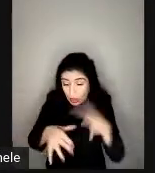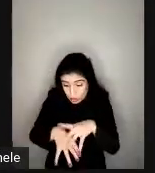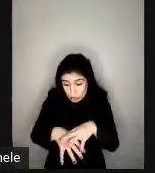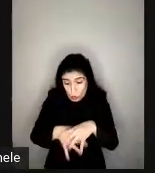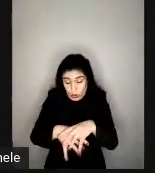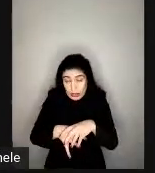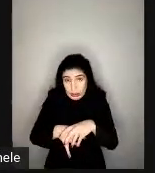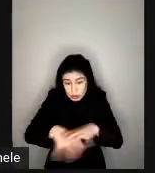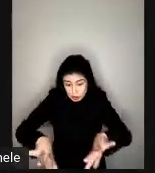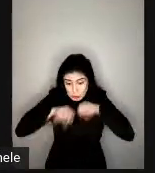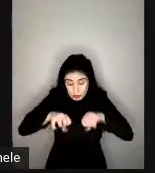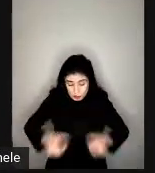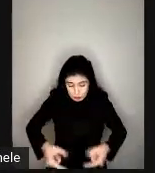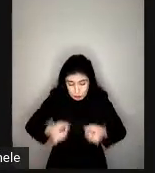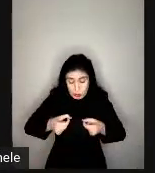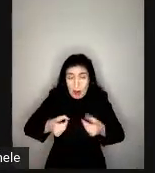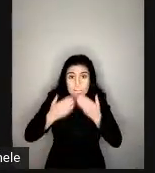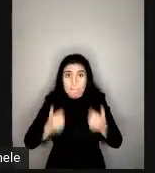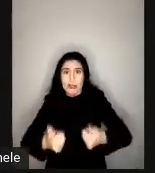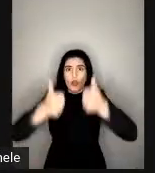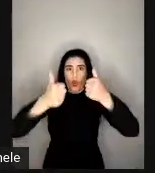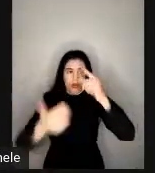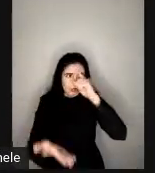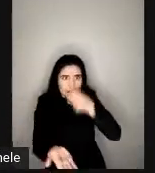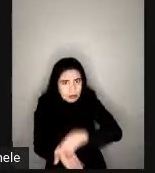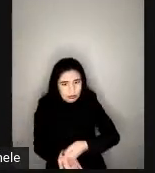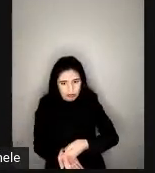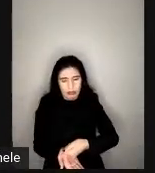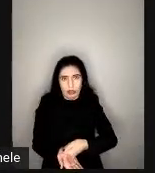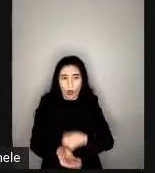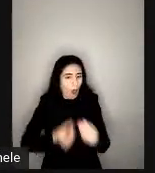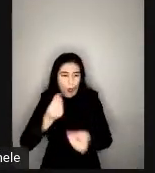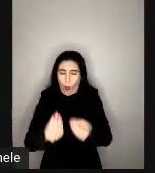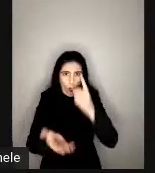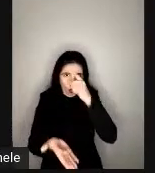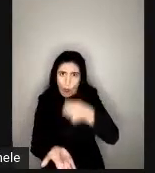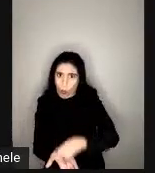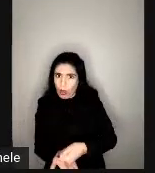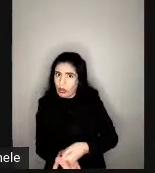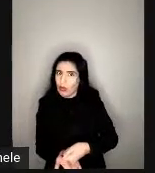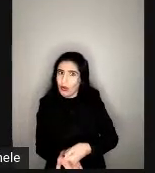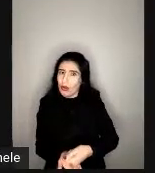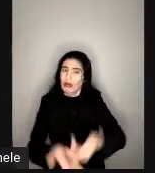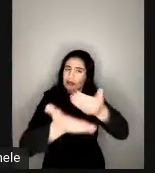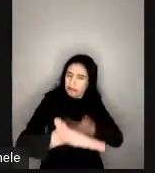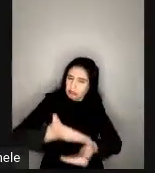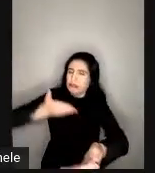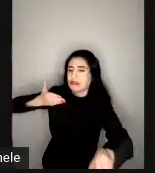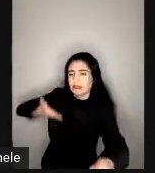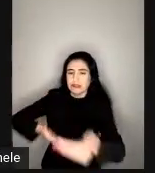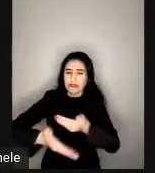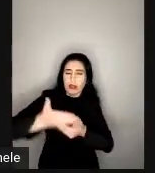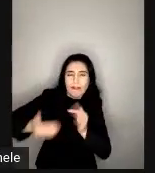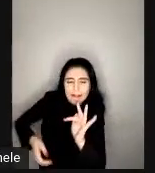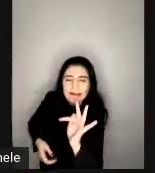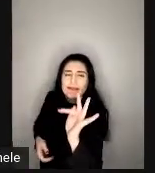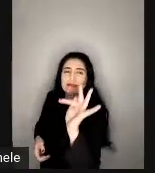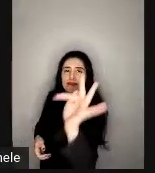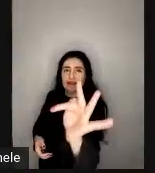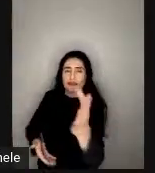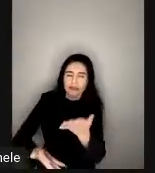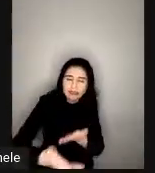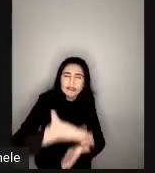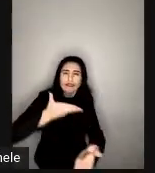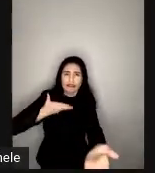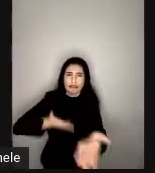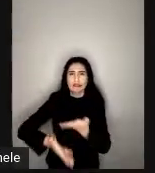melhor decisão, que eu acho que a melhor decisão é que faz com que os relacionamentos futuros sejam também melhores